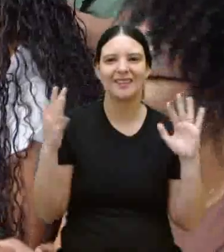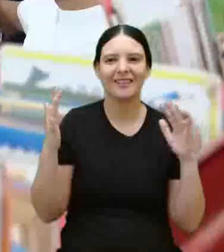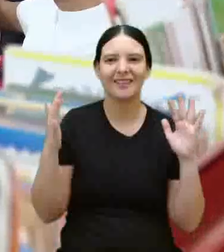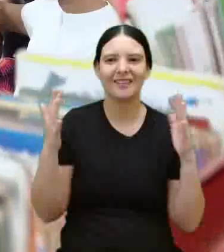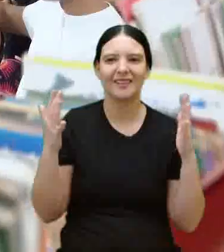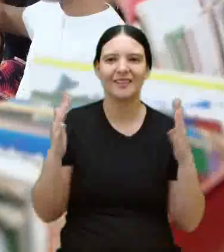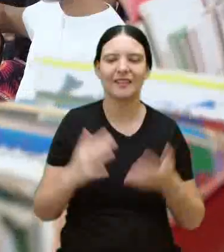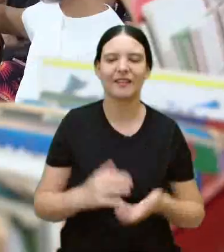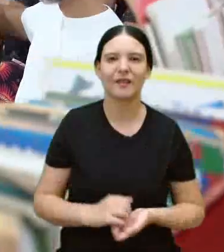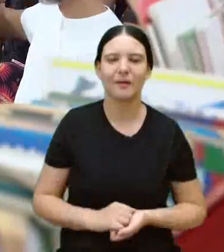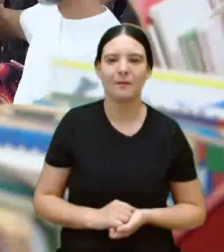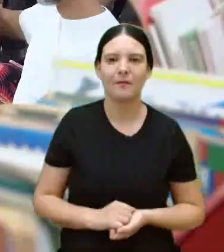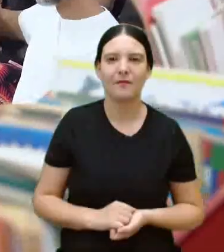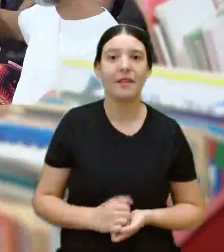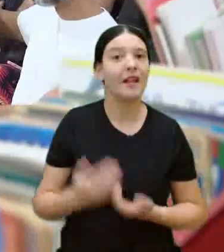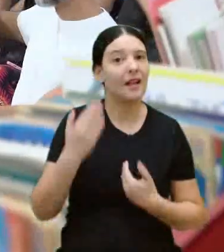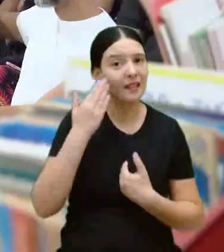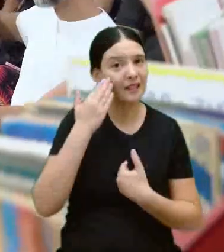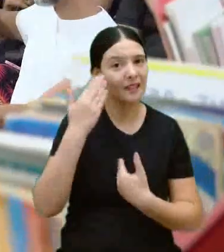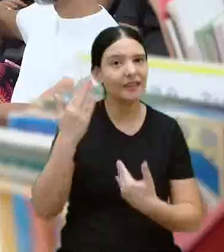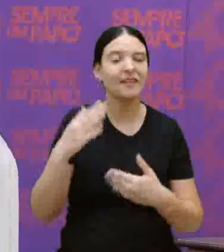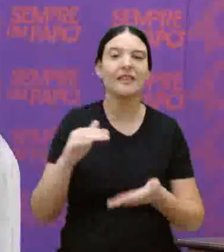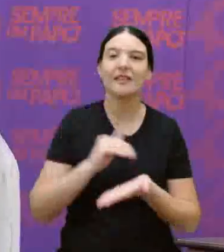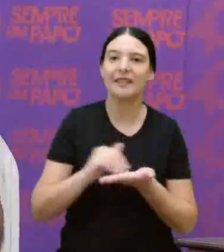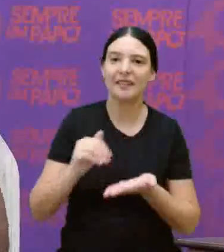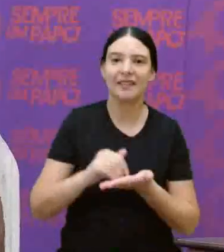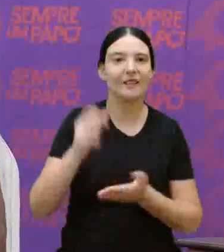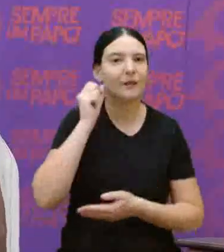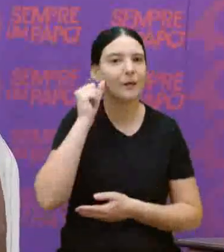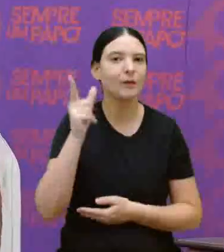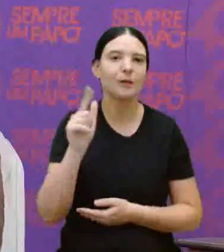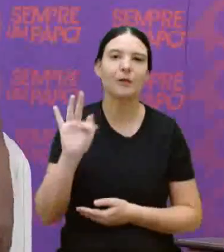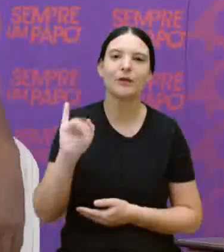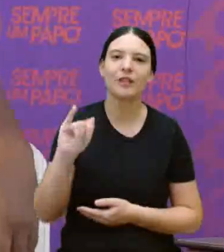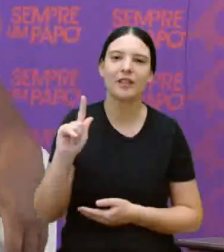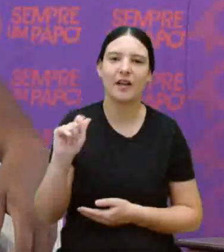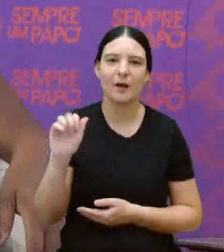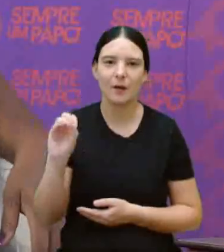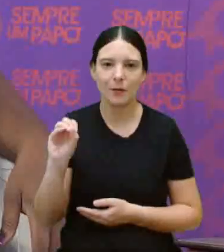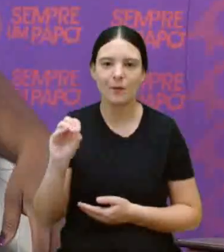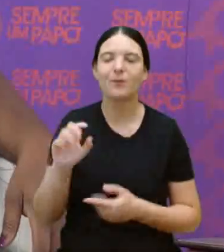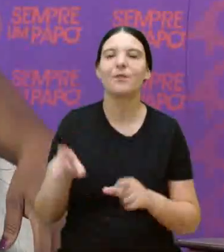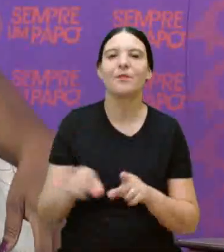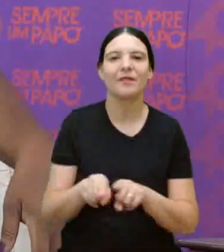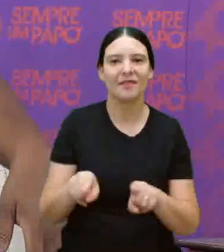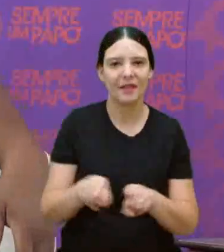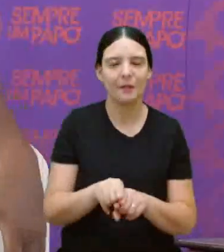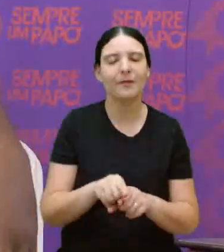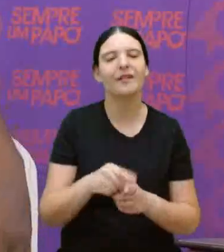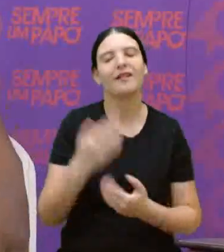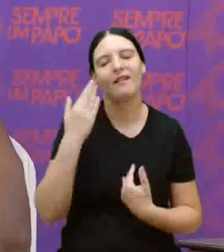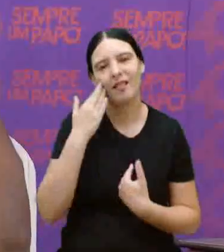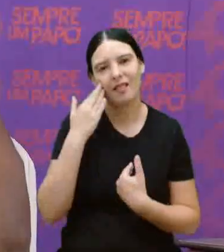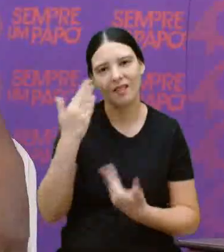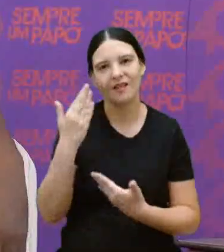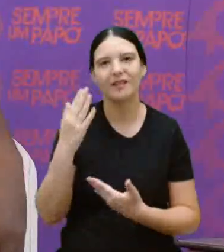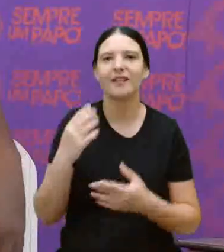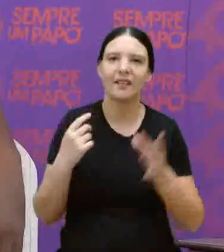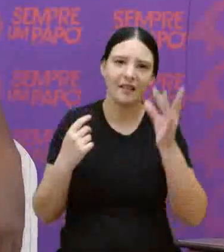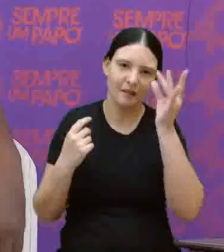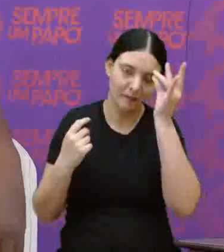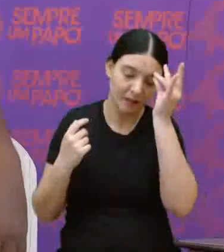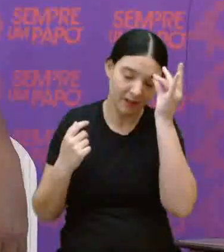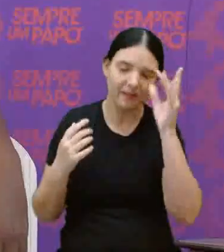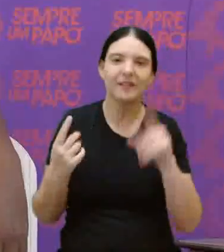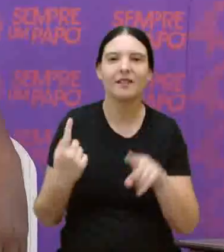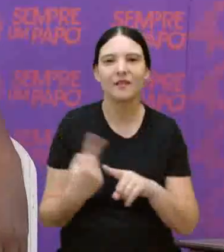Quero agradecer a presença do secretário de Cultura, Tiago Venâncio. Agradecer também a presença e agradecer pelo espaço concedido